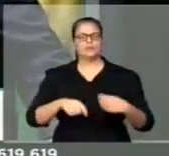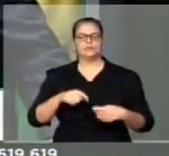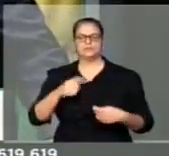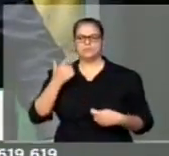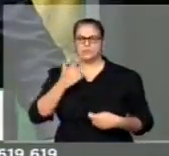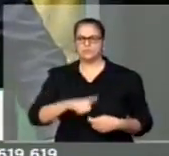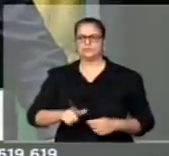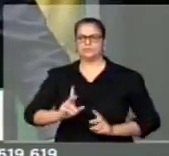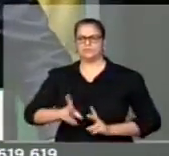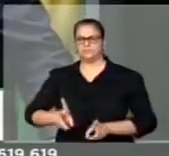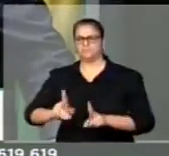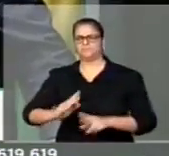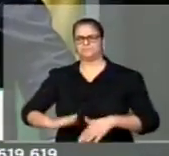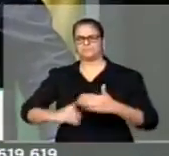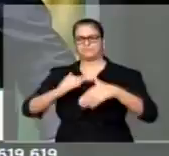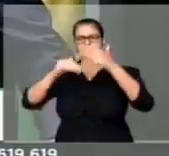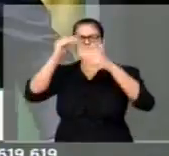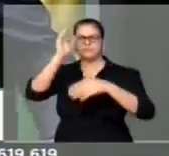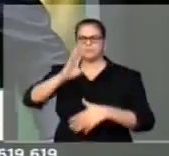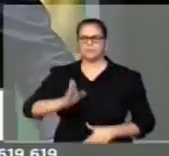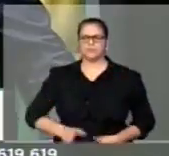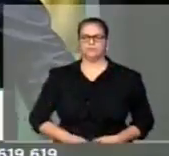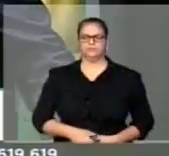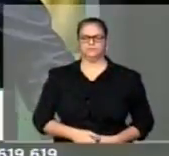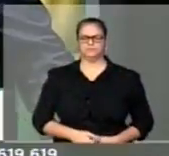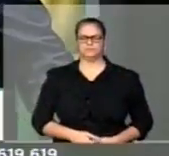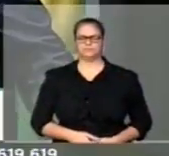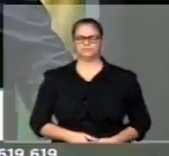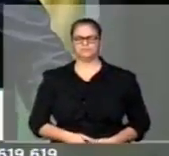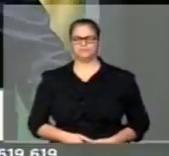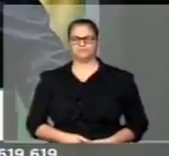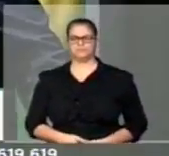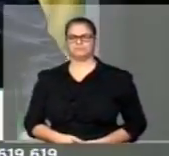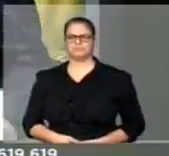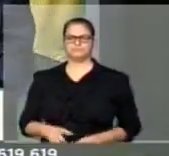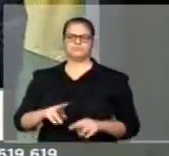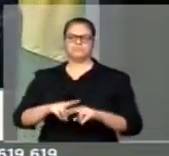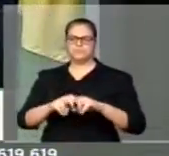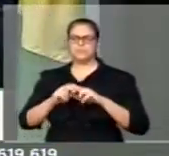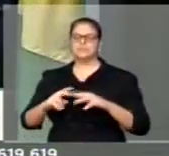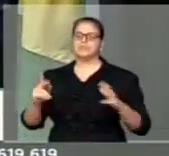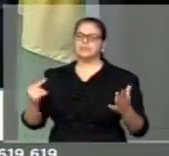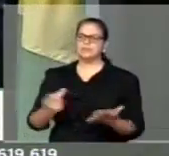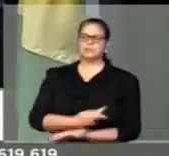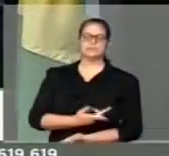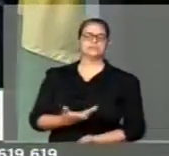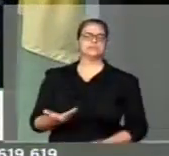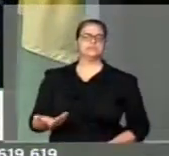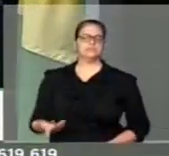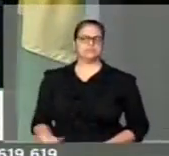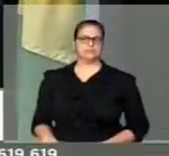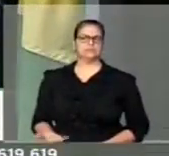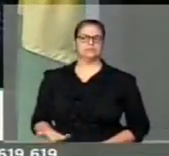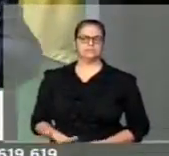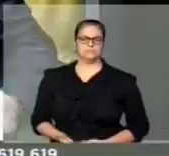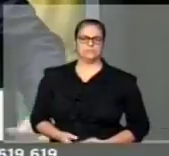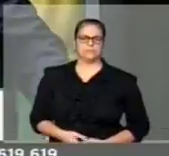de crescimento e desenvolvimento econômico do país. E foi exatamente nisso que se desdobrou tanto essa postura que fez com